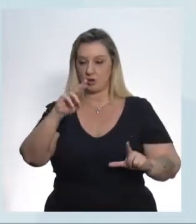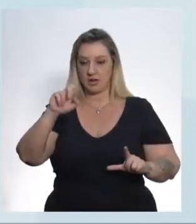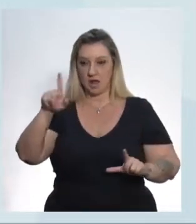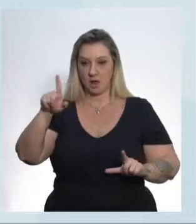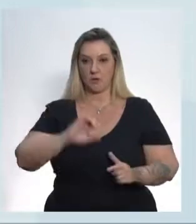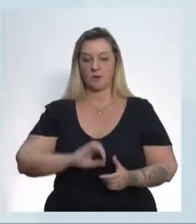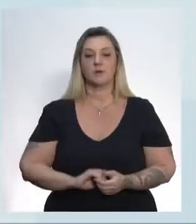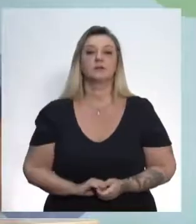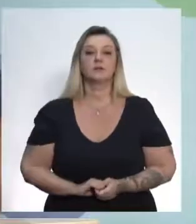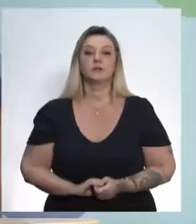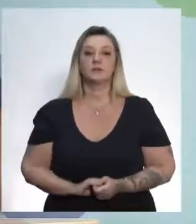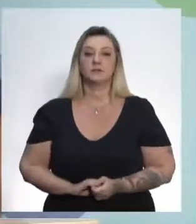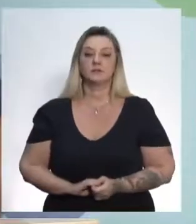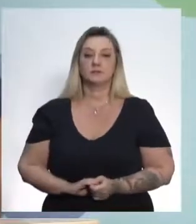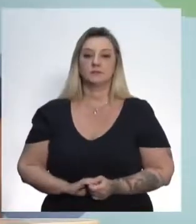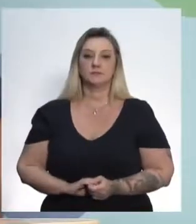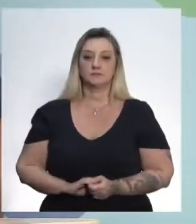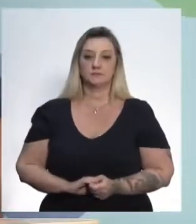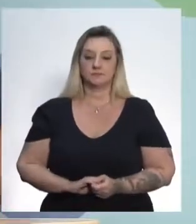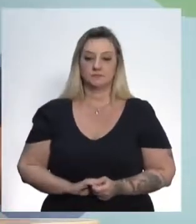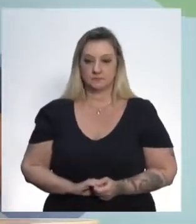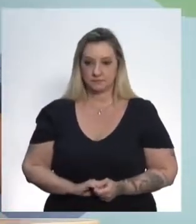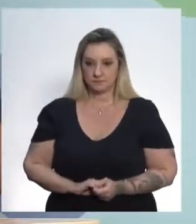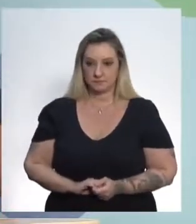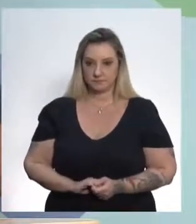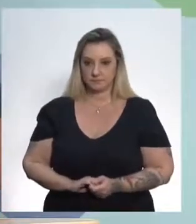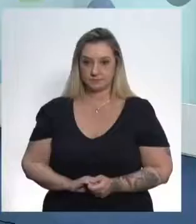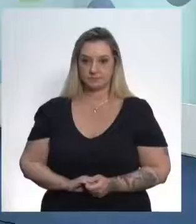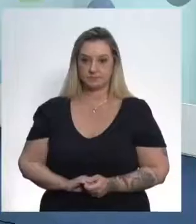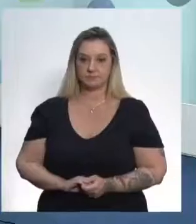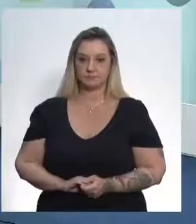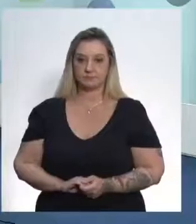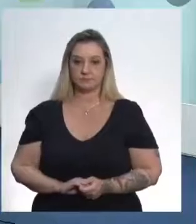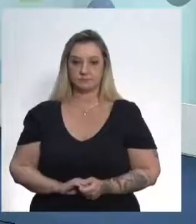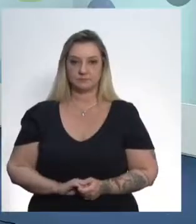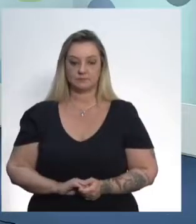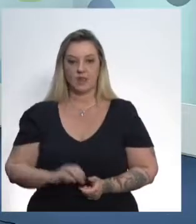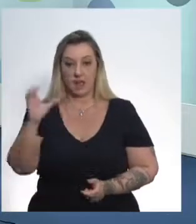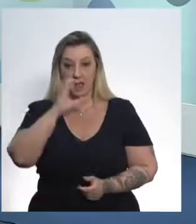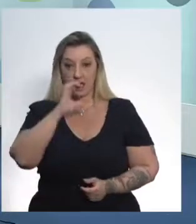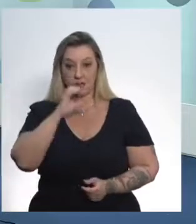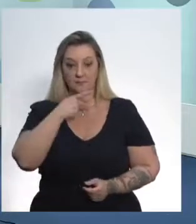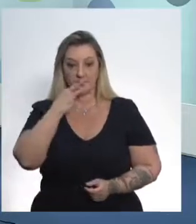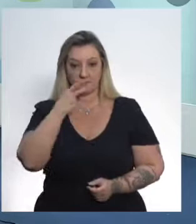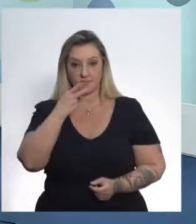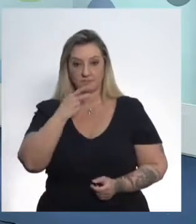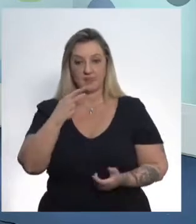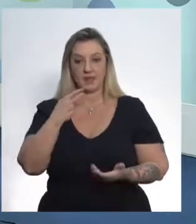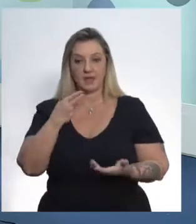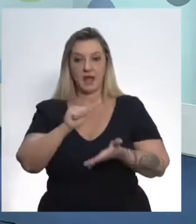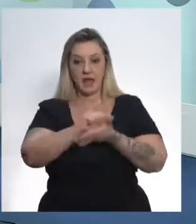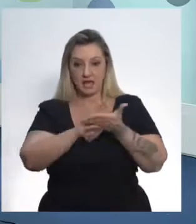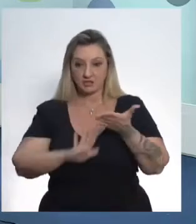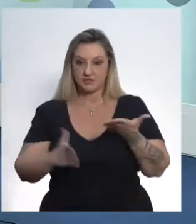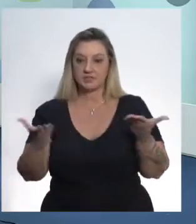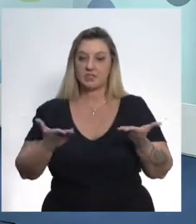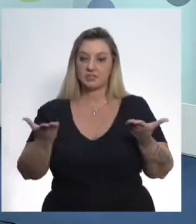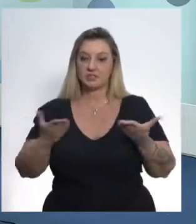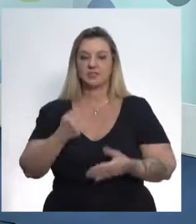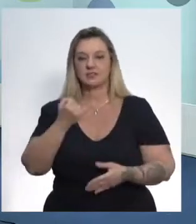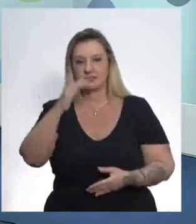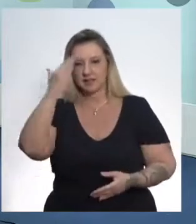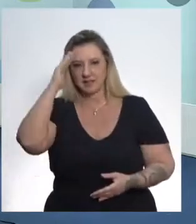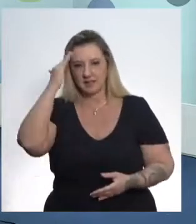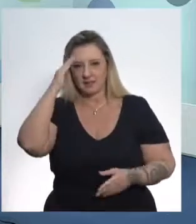aí, agora com uma breve introdução, né, através de uma atividade, né, professora, para ver se vocês